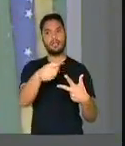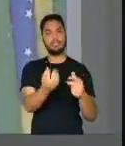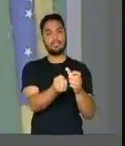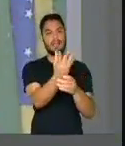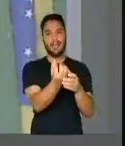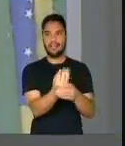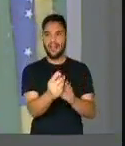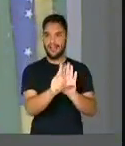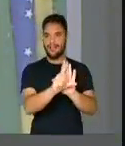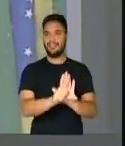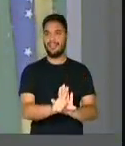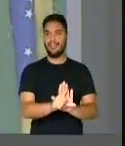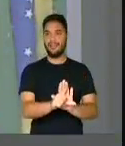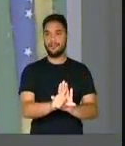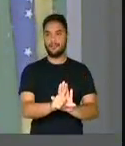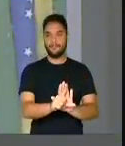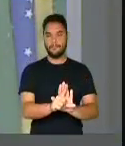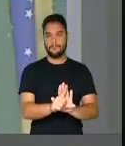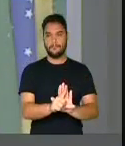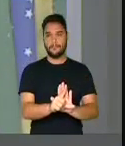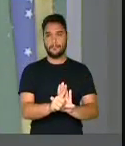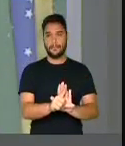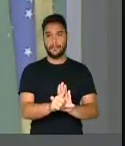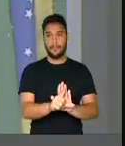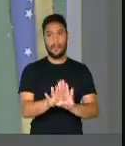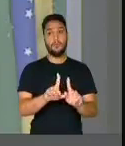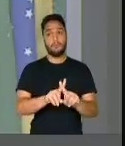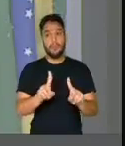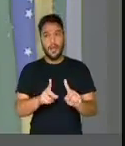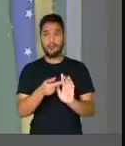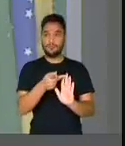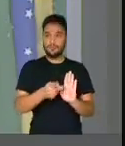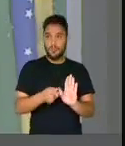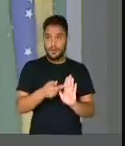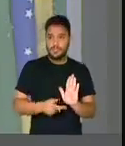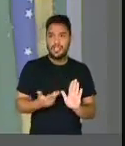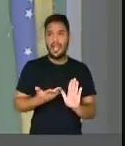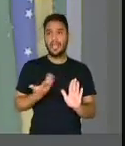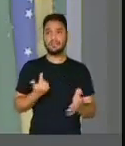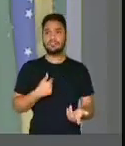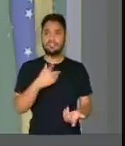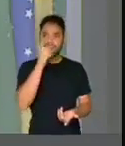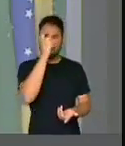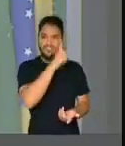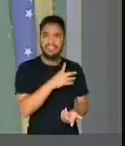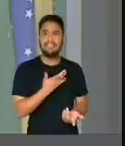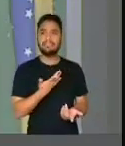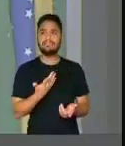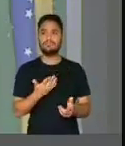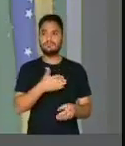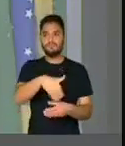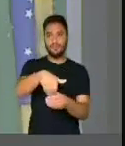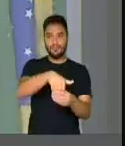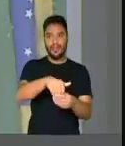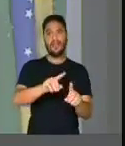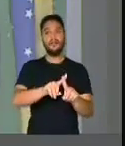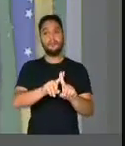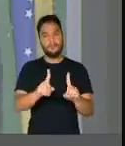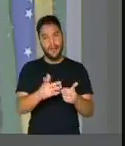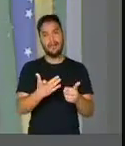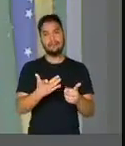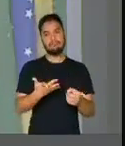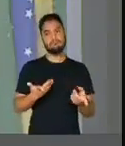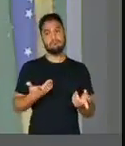produzir leis, ainda que os projetos sejam polêmicos. Por isso, senhor